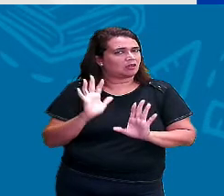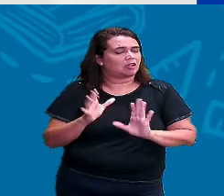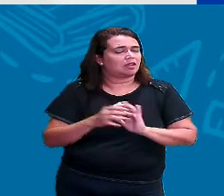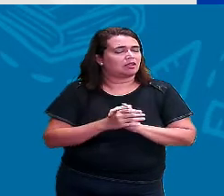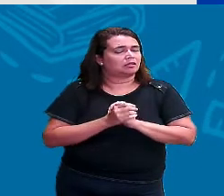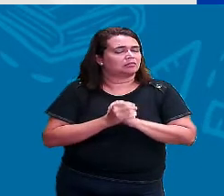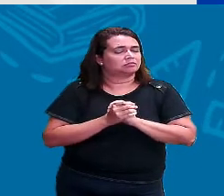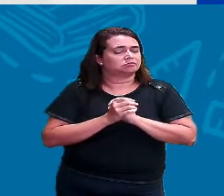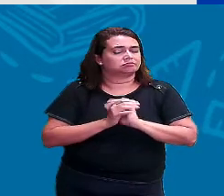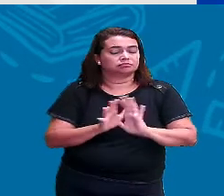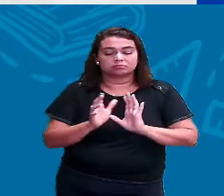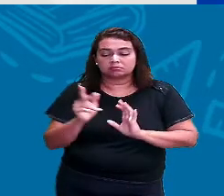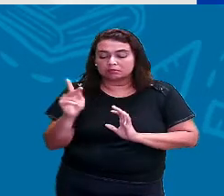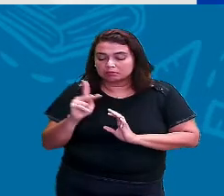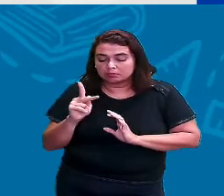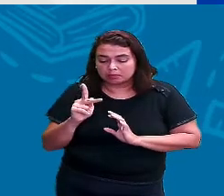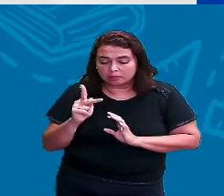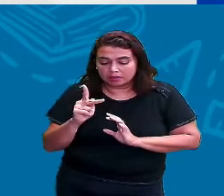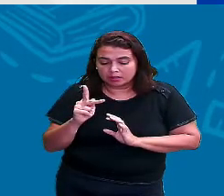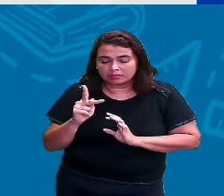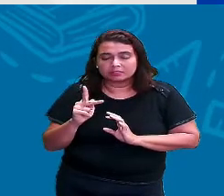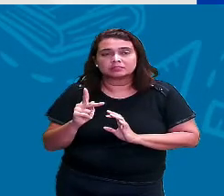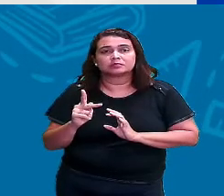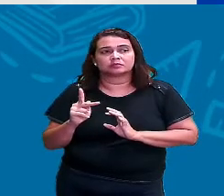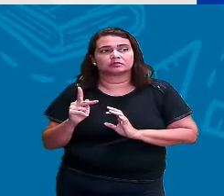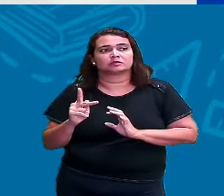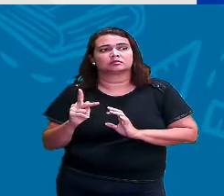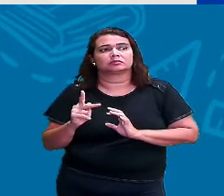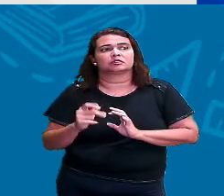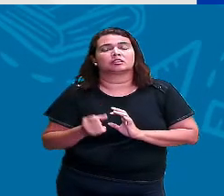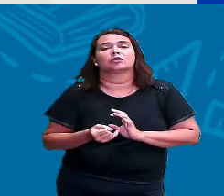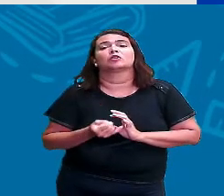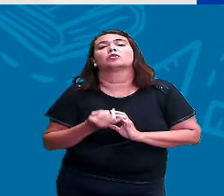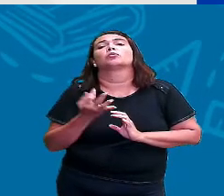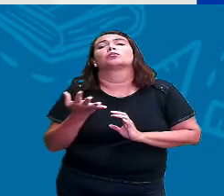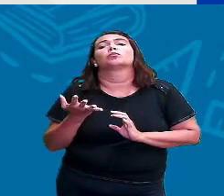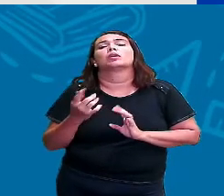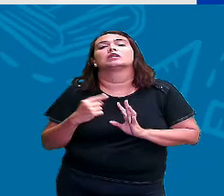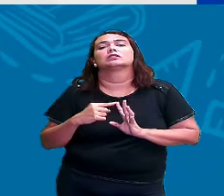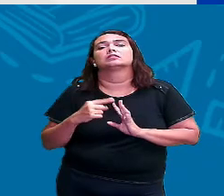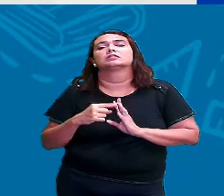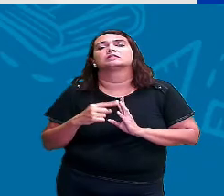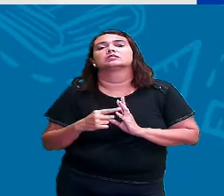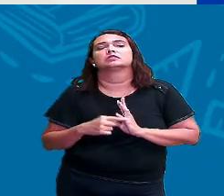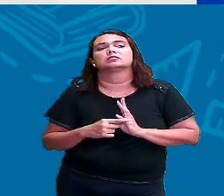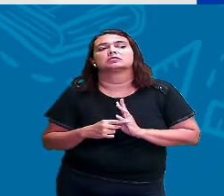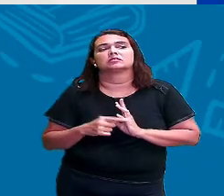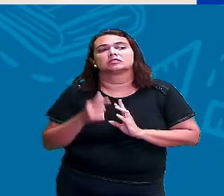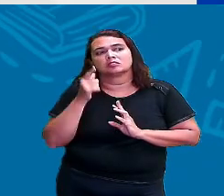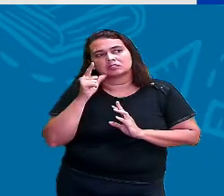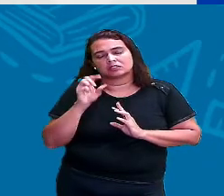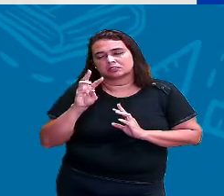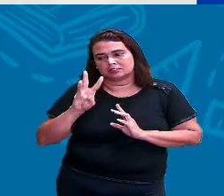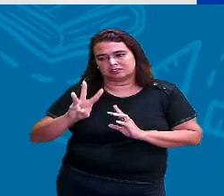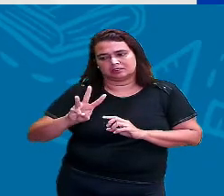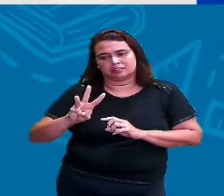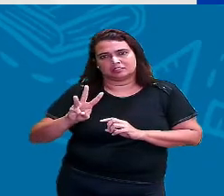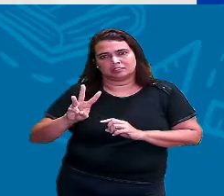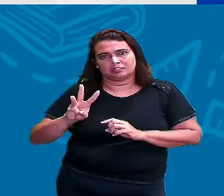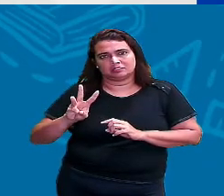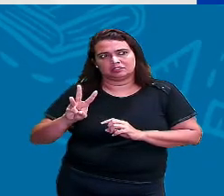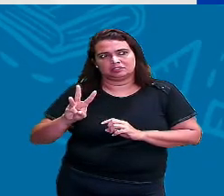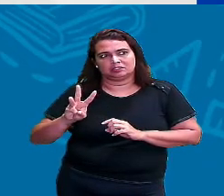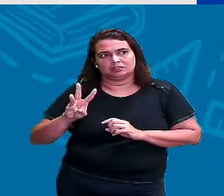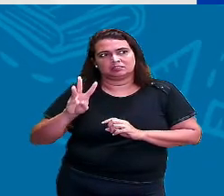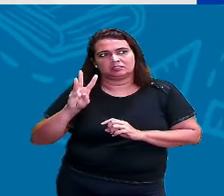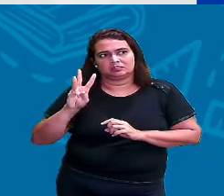número par. Então, ele vai ter quantas opções de números pares? 3.